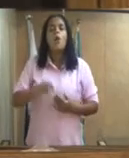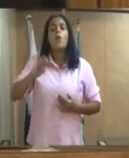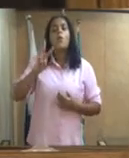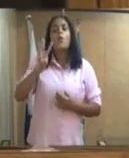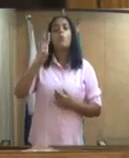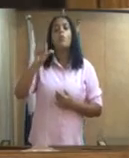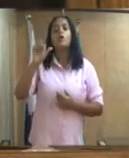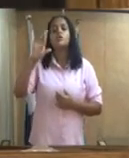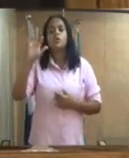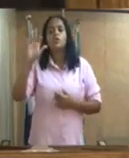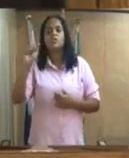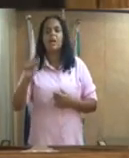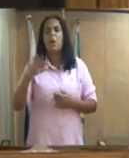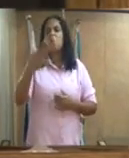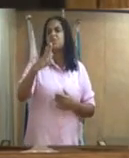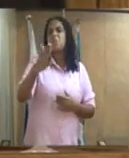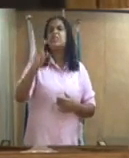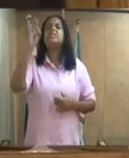às 5h30 da manhã,